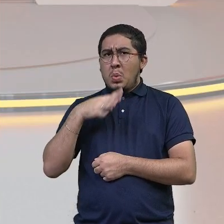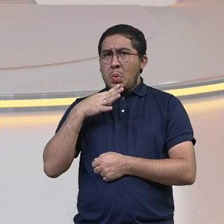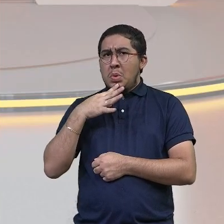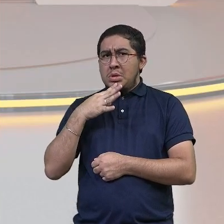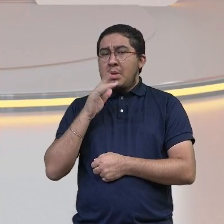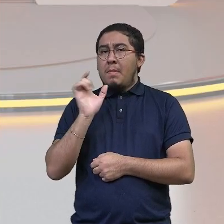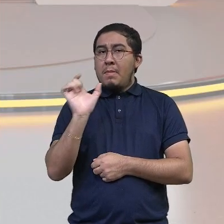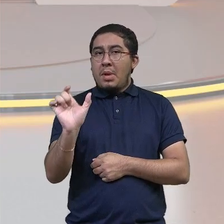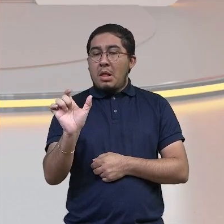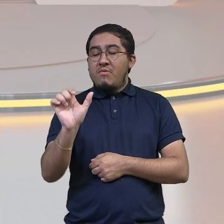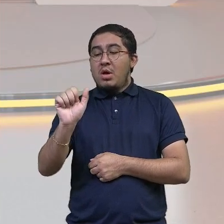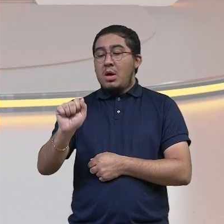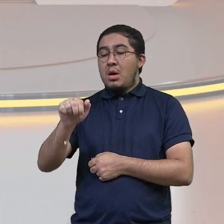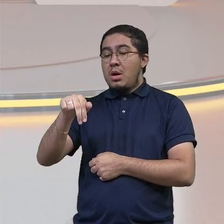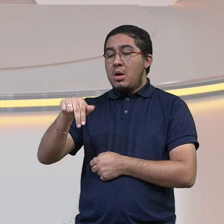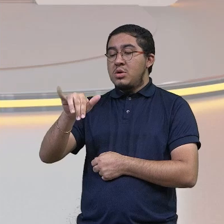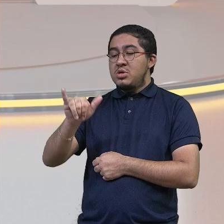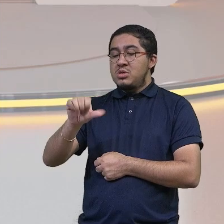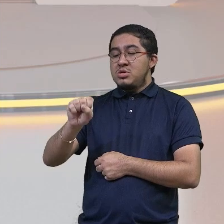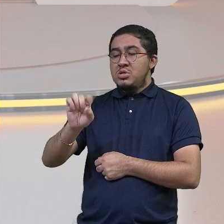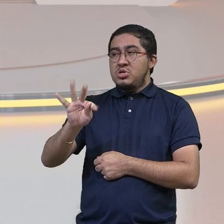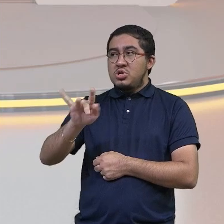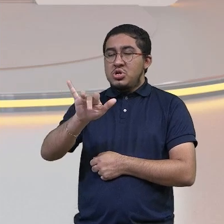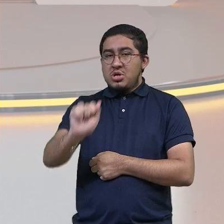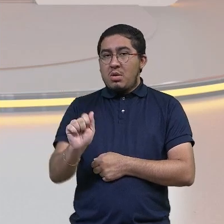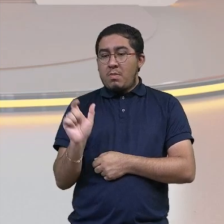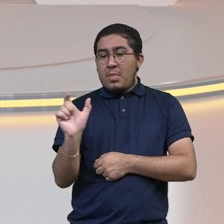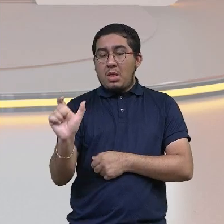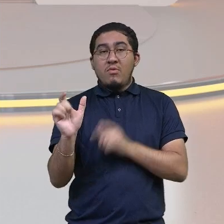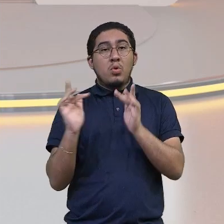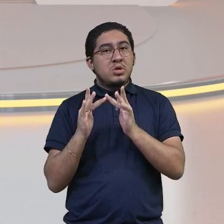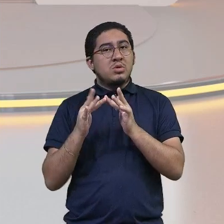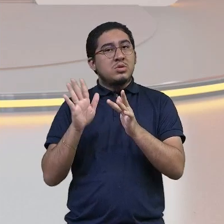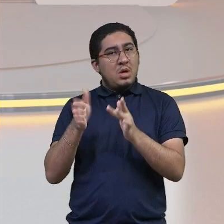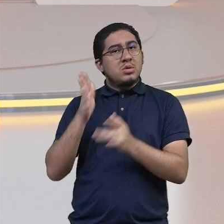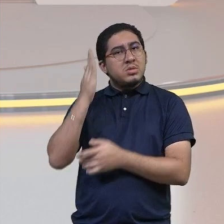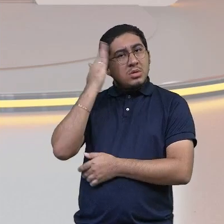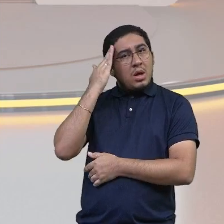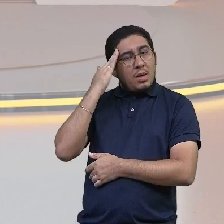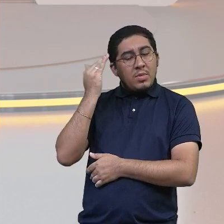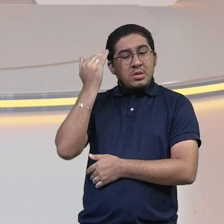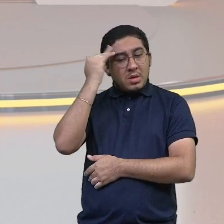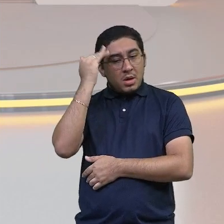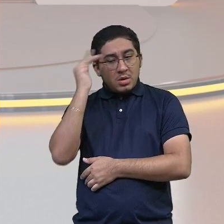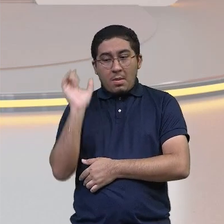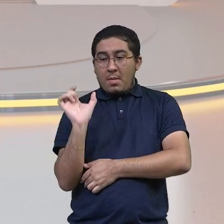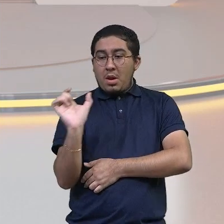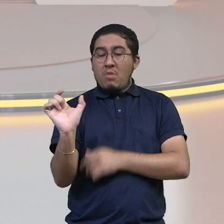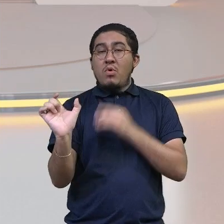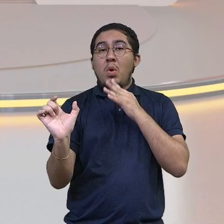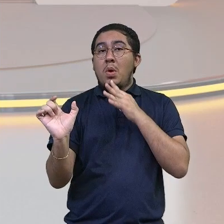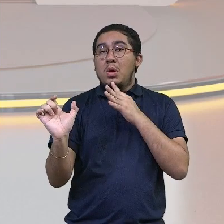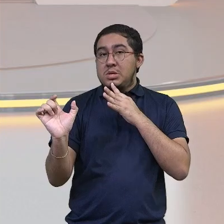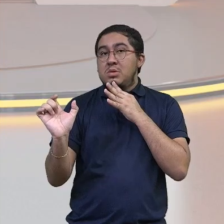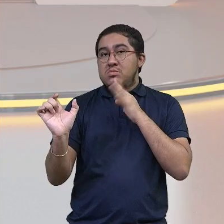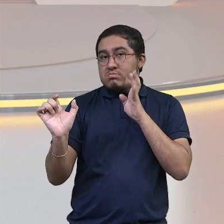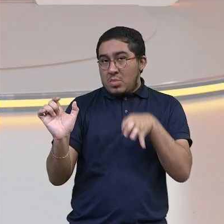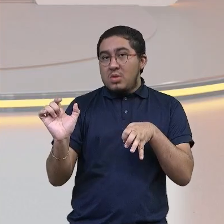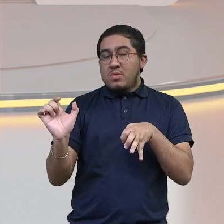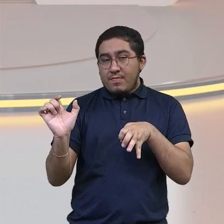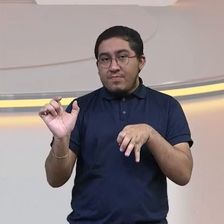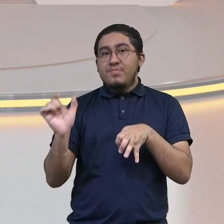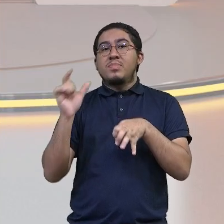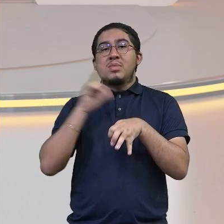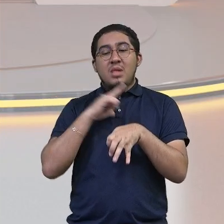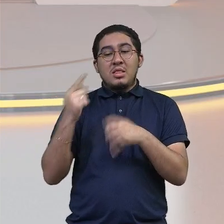ter compreendido o conceito dela na hora, mas no mínimo você já ouviu falar dessa questão da anistia, que estava